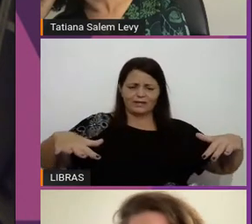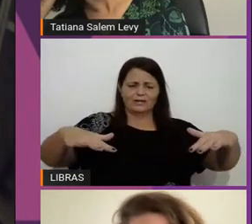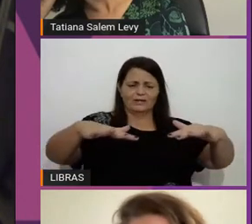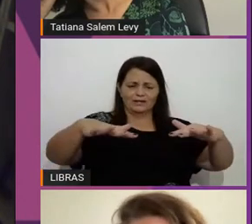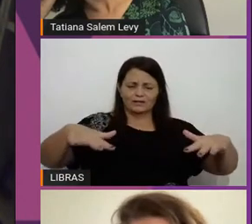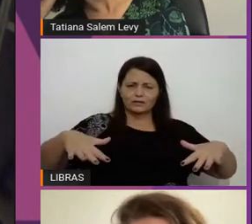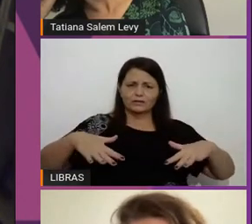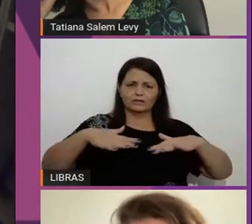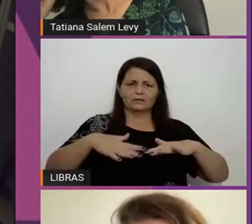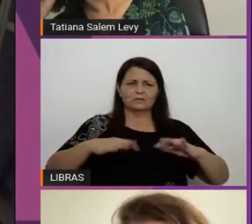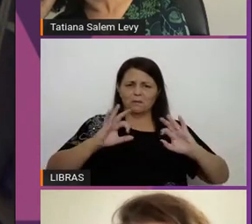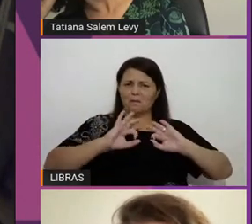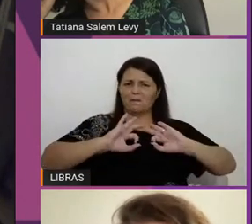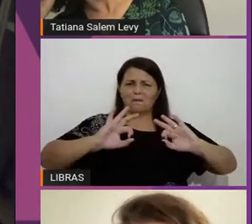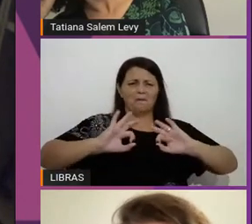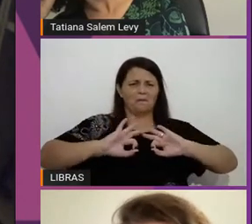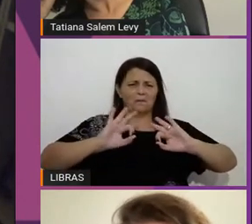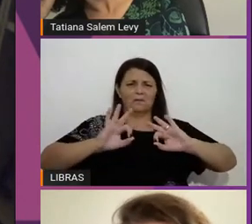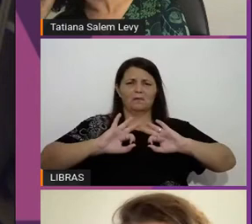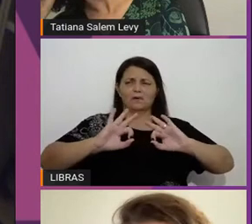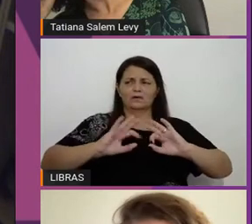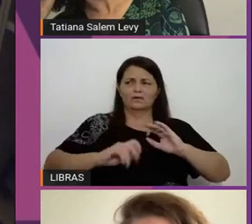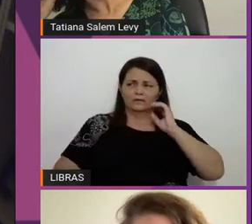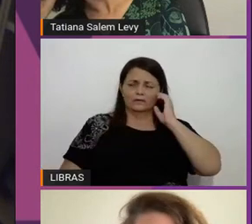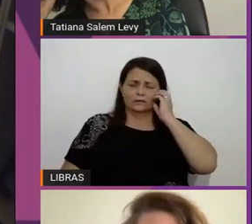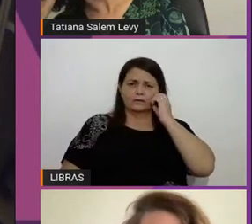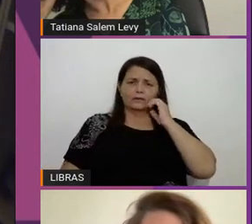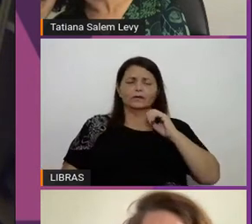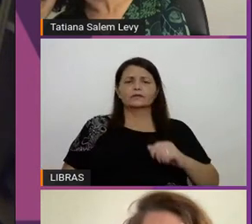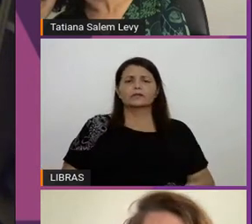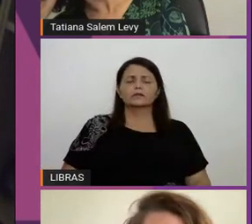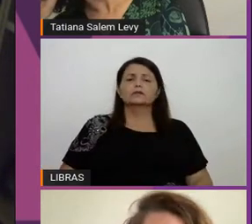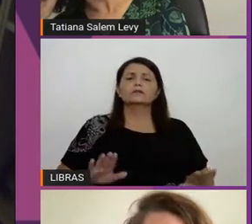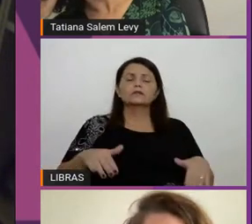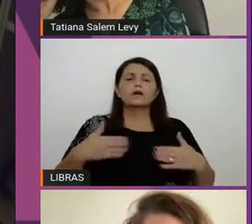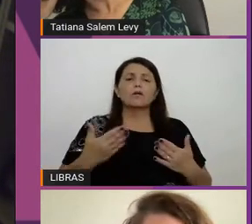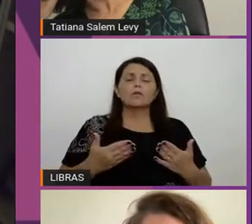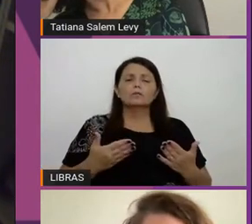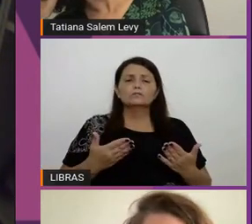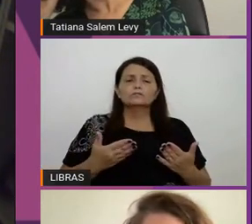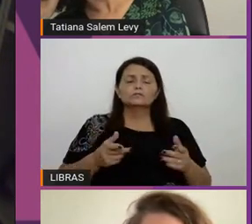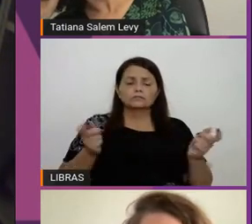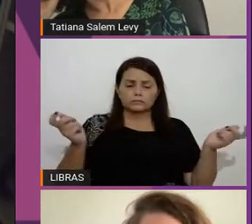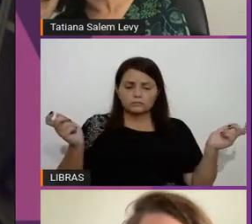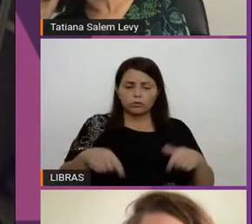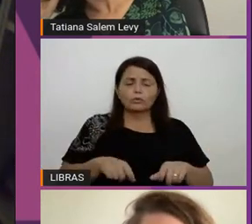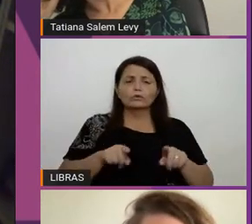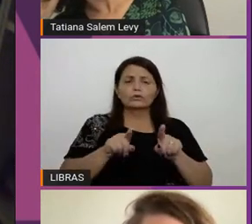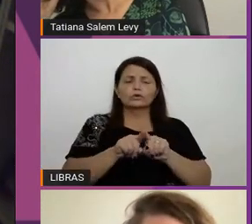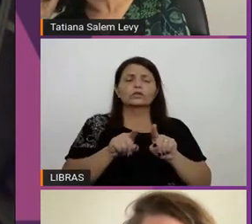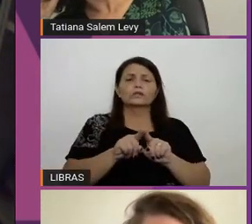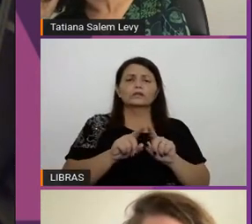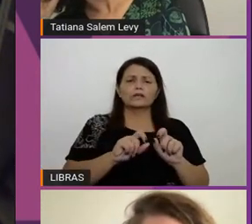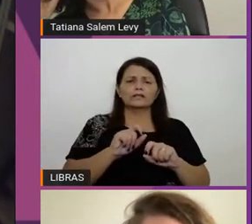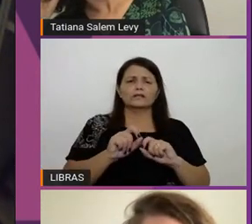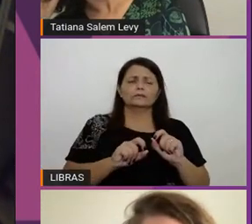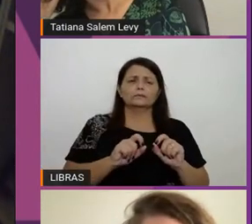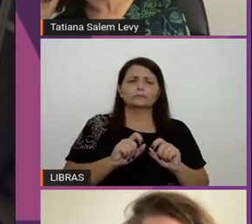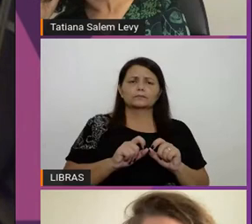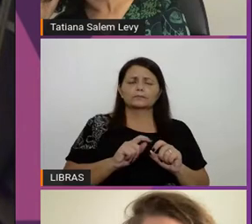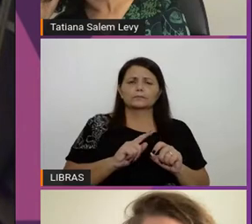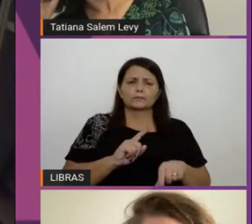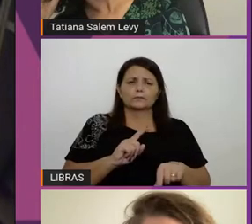catástrofe horrorosa a e foi assim que eu pude foi assim que eu pude ir